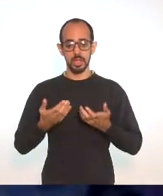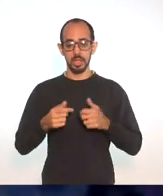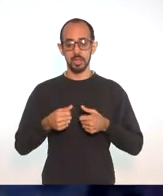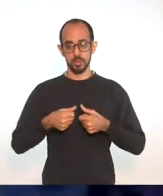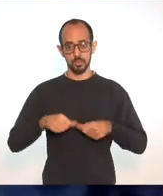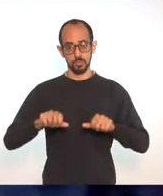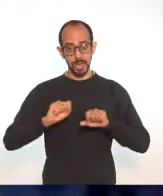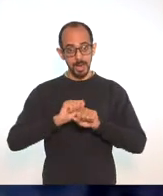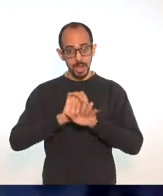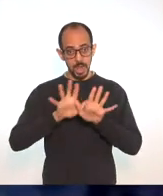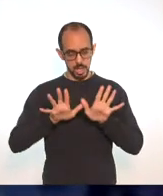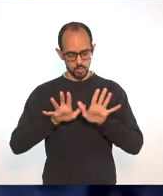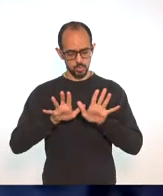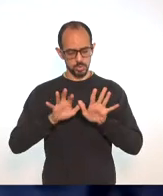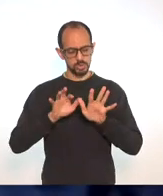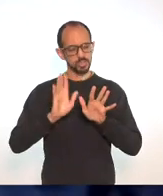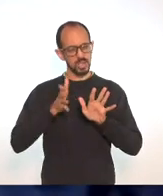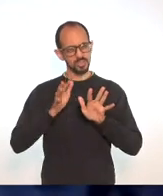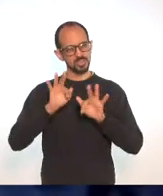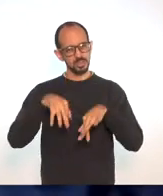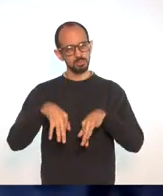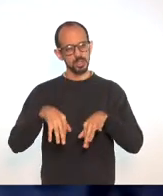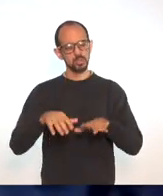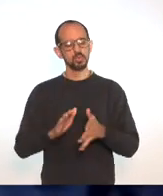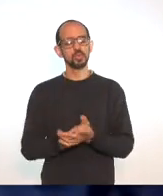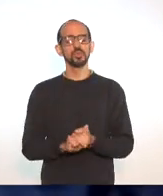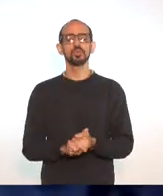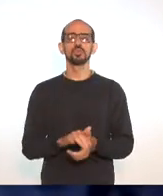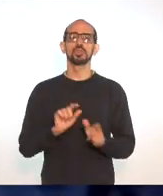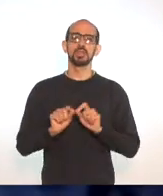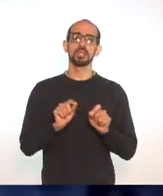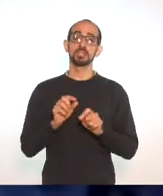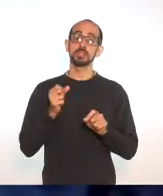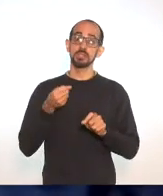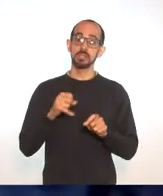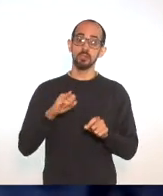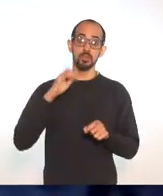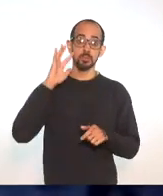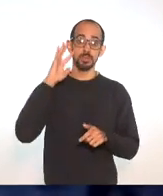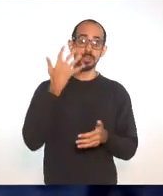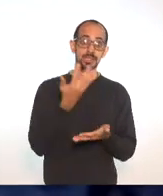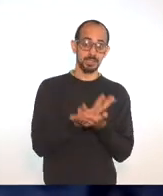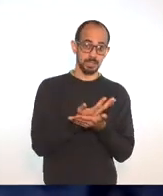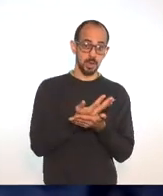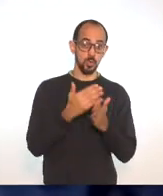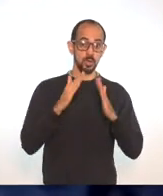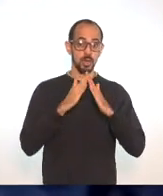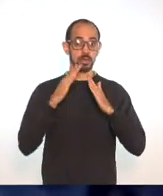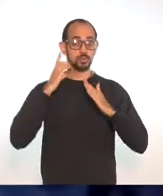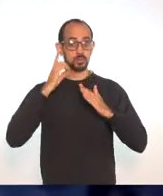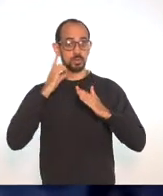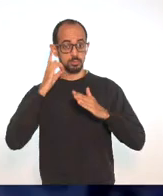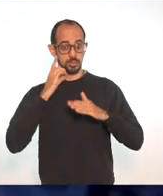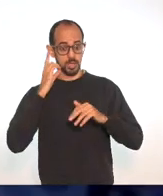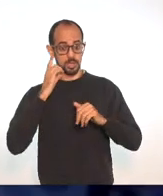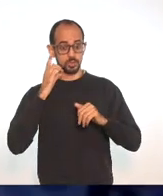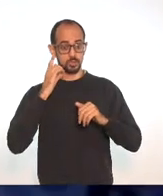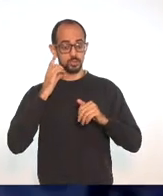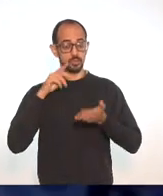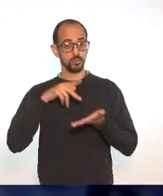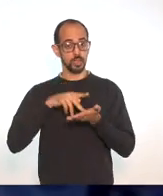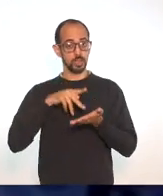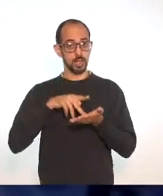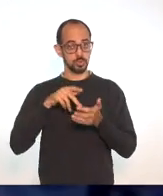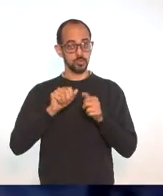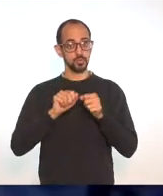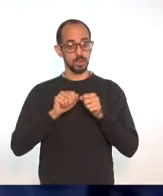e terminam da minha sala que caso seja desse a liberação da alerj é efetivamente